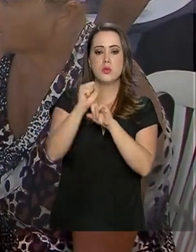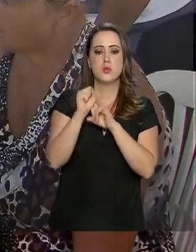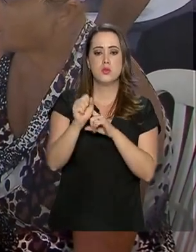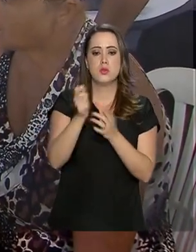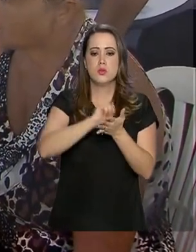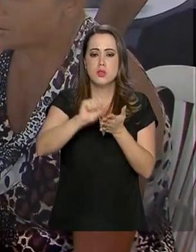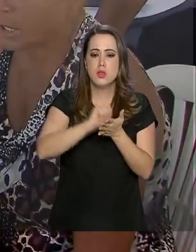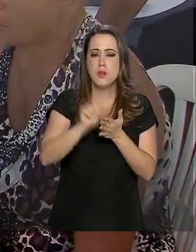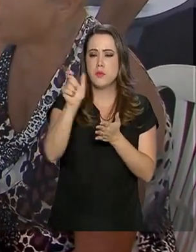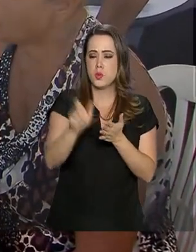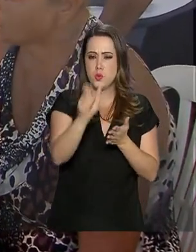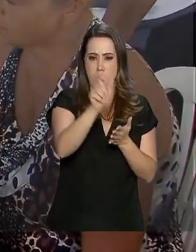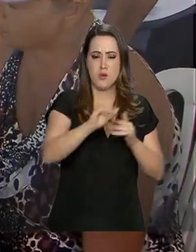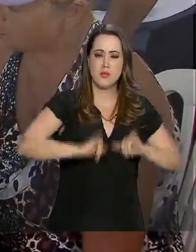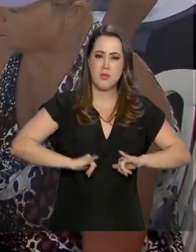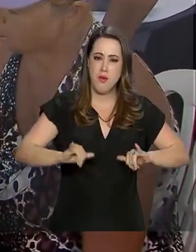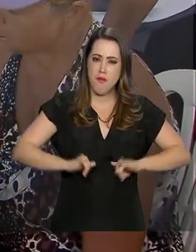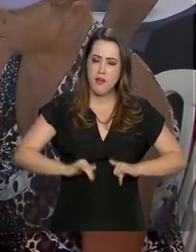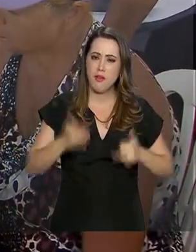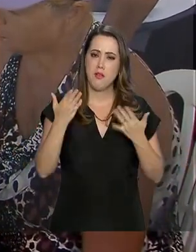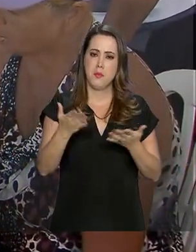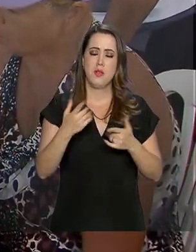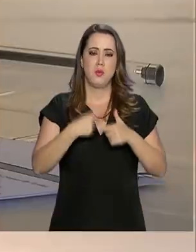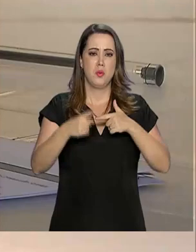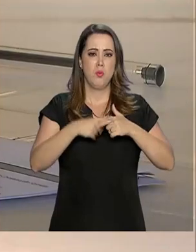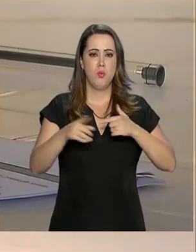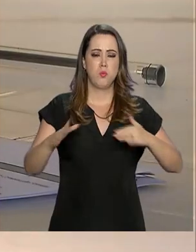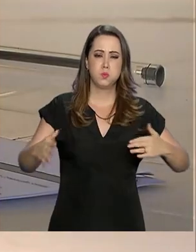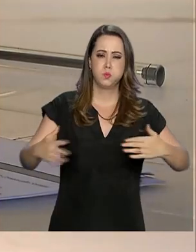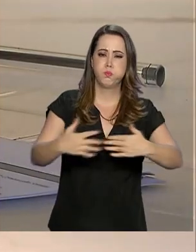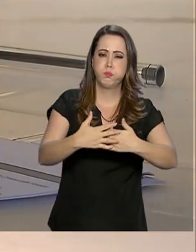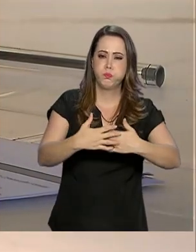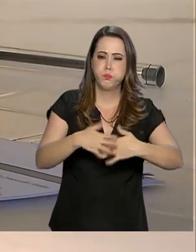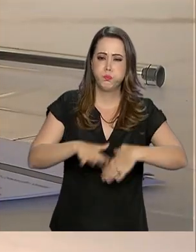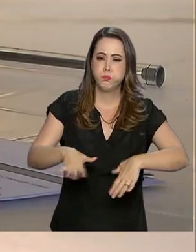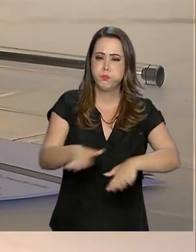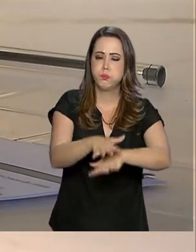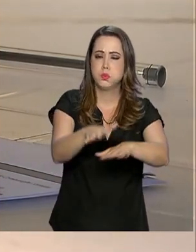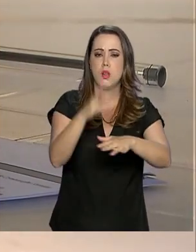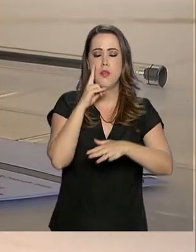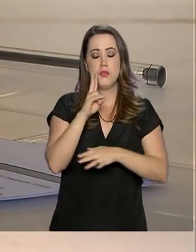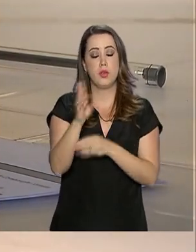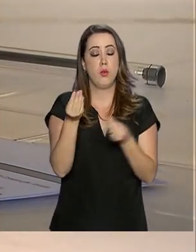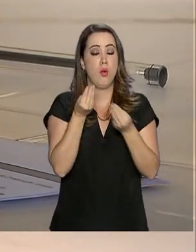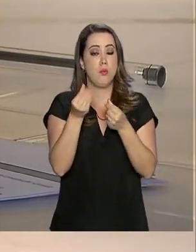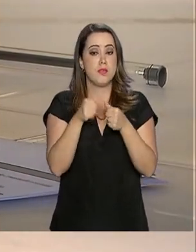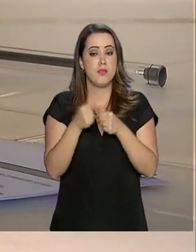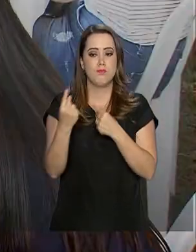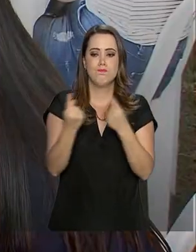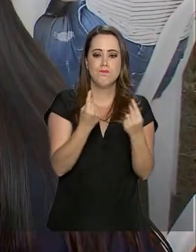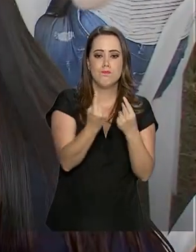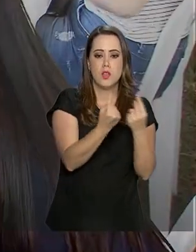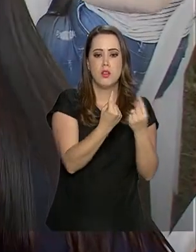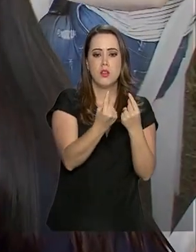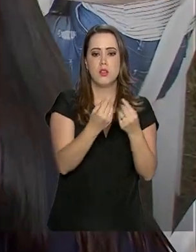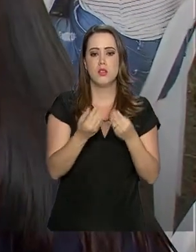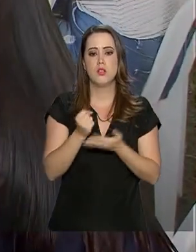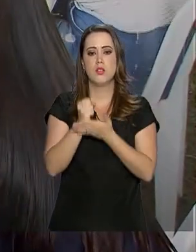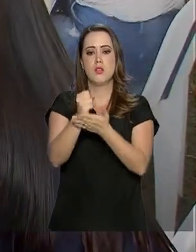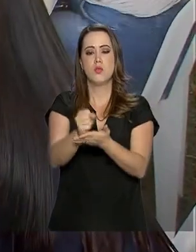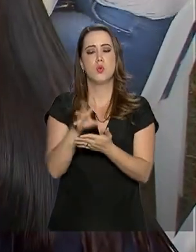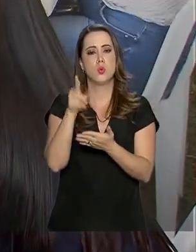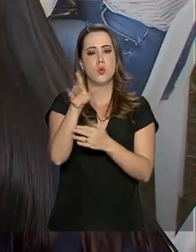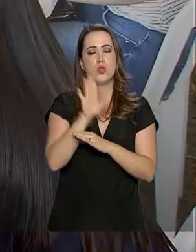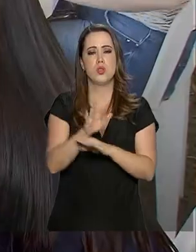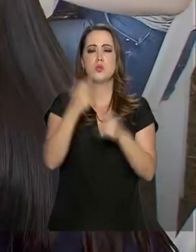coleta dados de quem foi afetado pelo rompimento da barragem. A ideia é acompanhar a situação de cada um e prestar todo